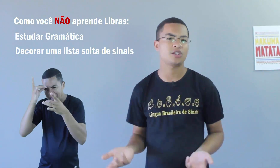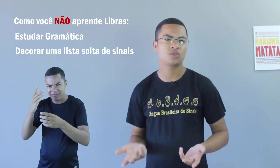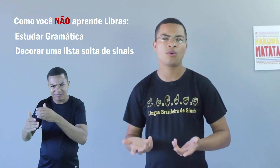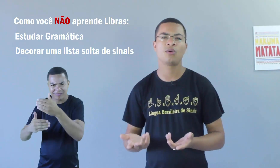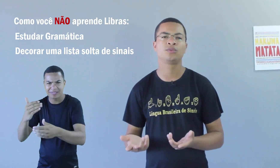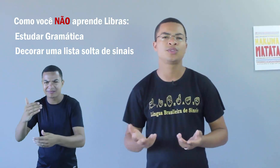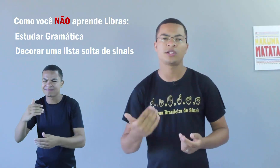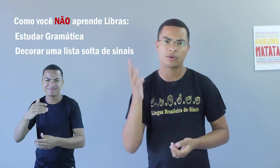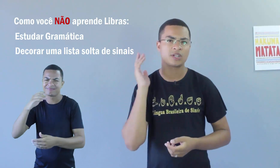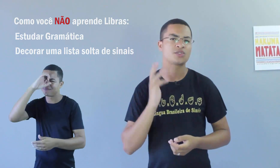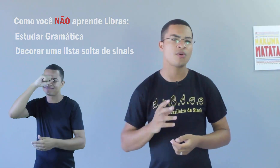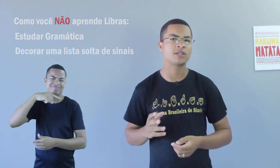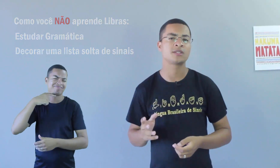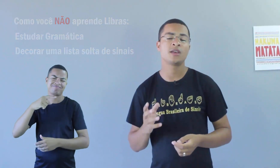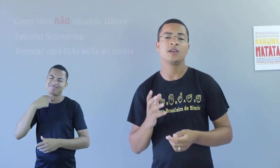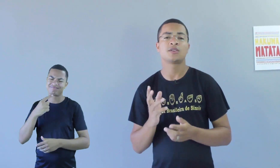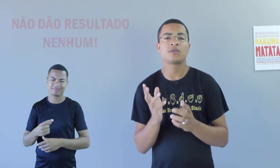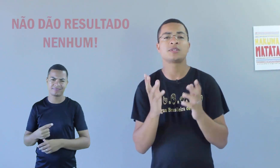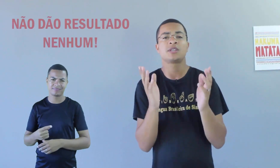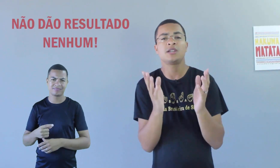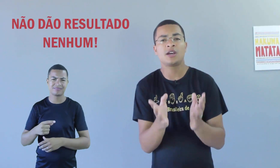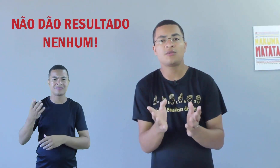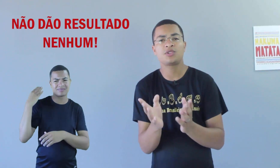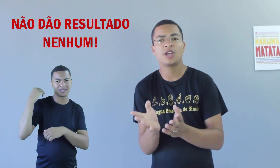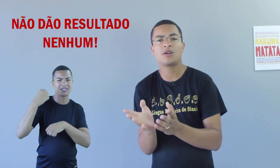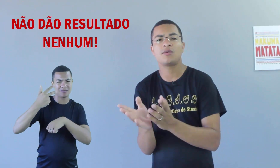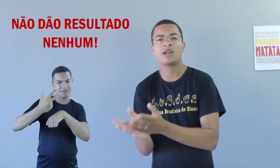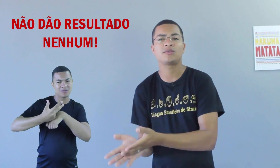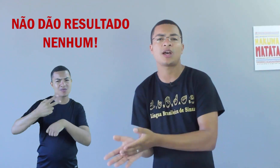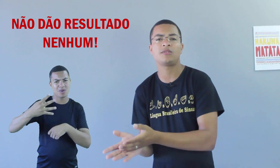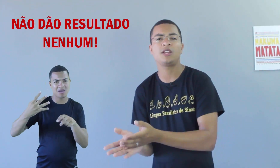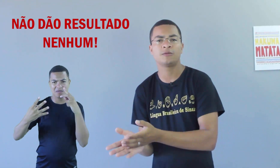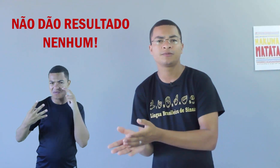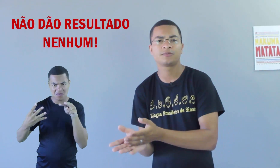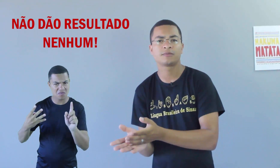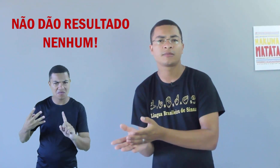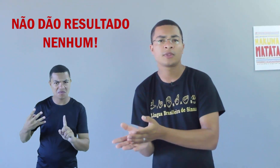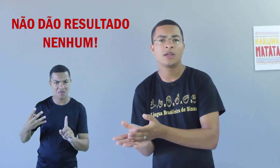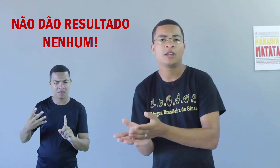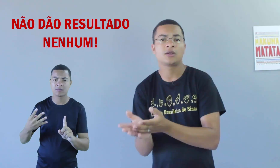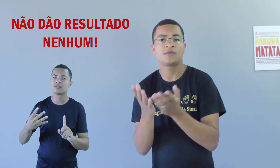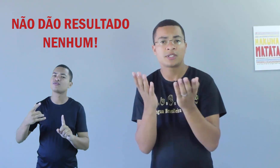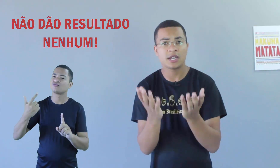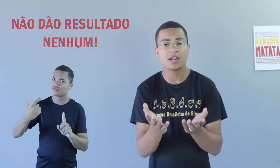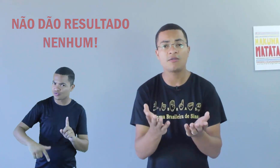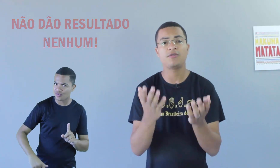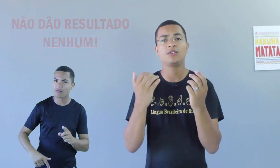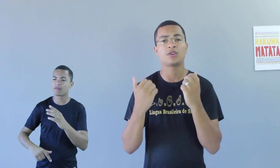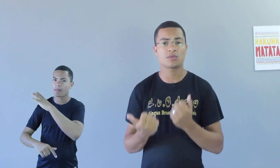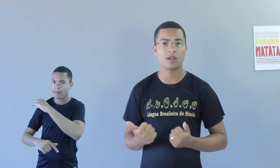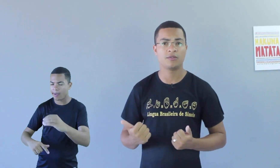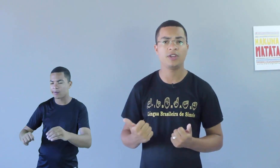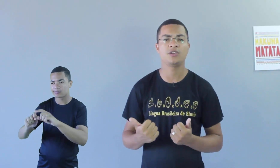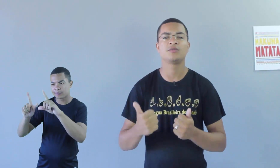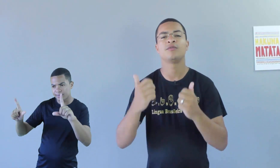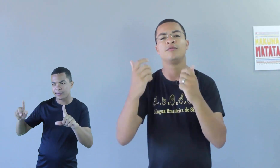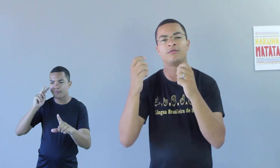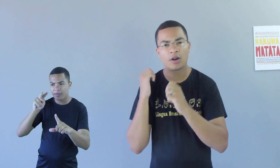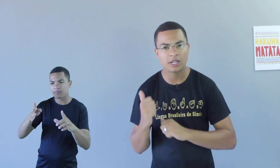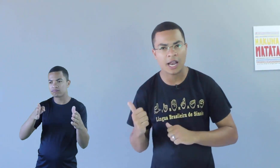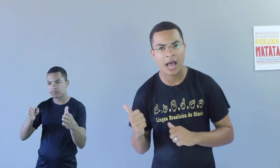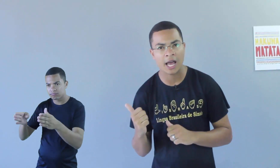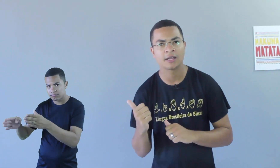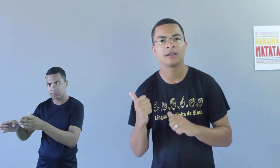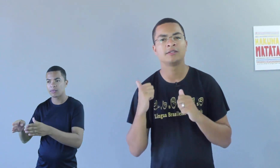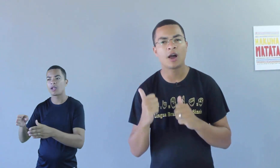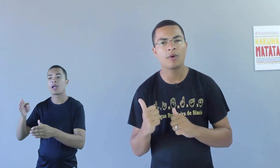de sinais soltos, entre outras coisas, são coisas que não chegam a resultado nenhum. Então, se você ainda não viu o nosso quarto vídeo,